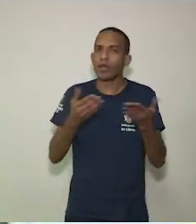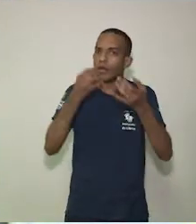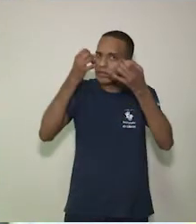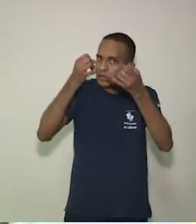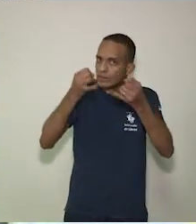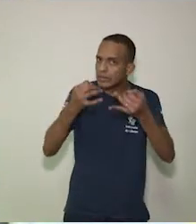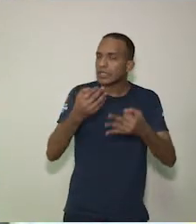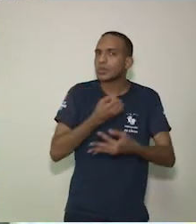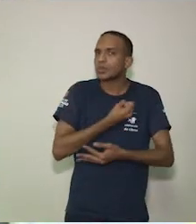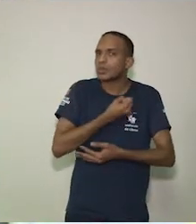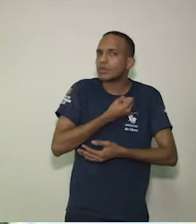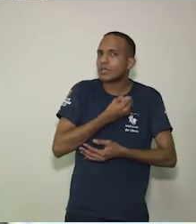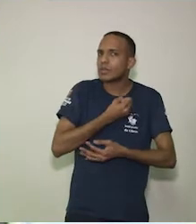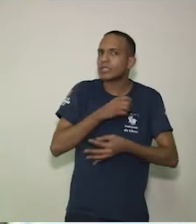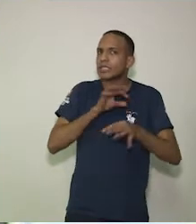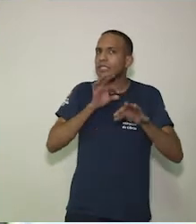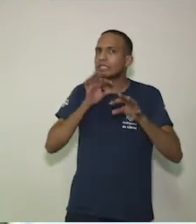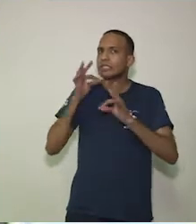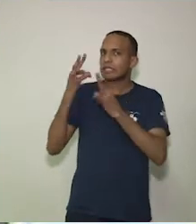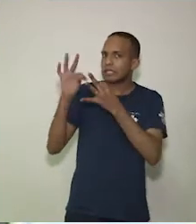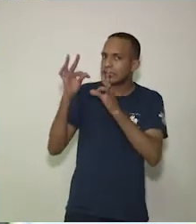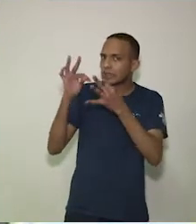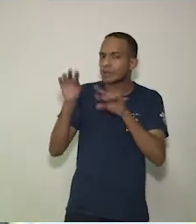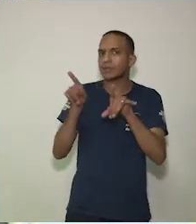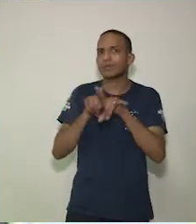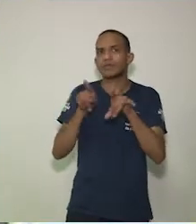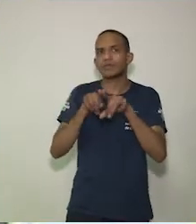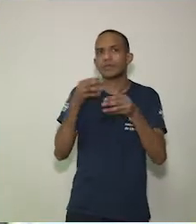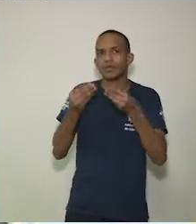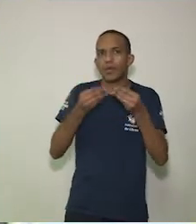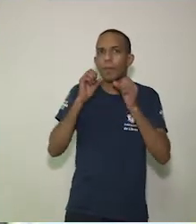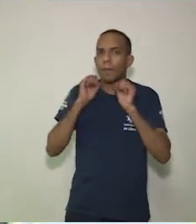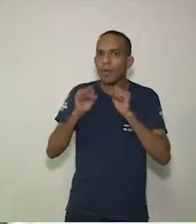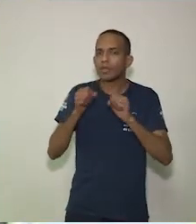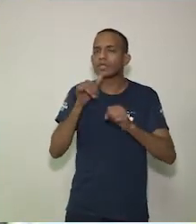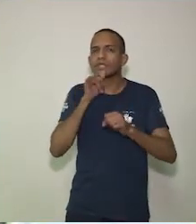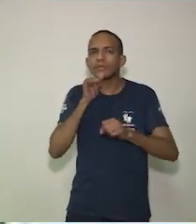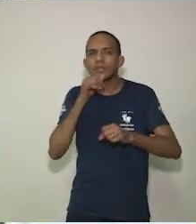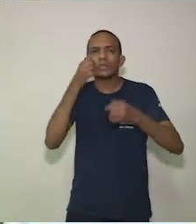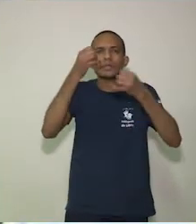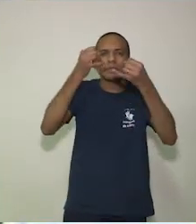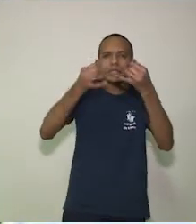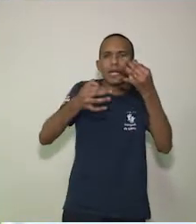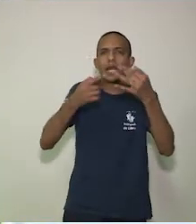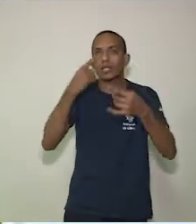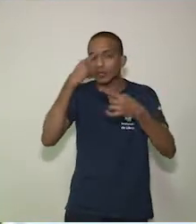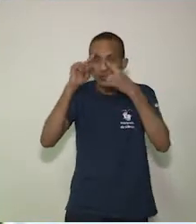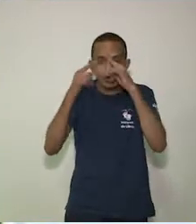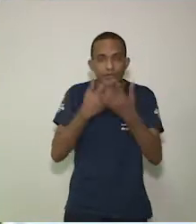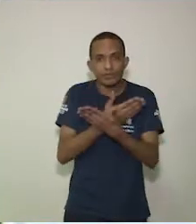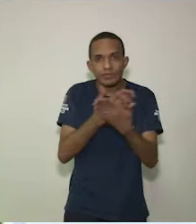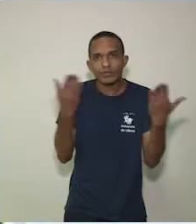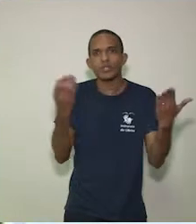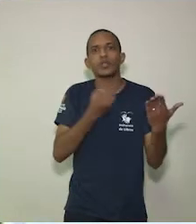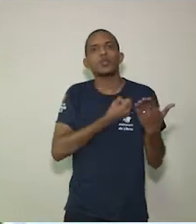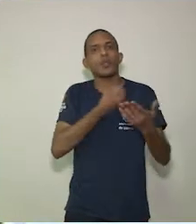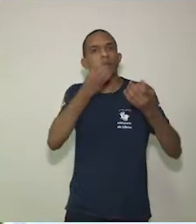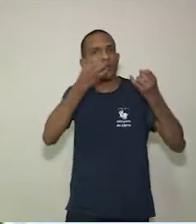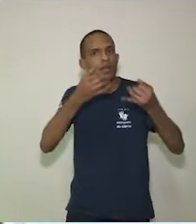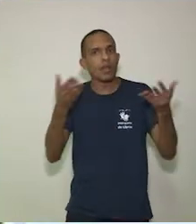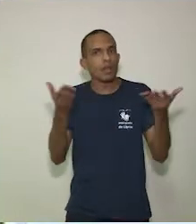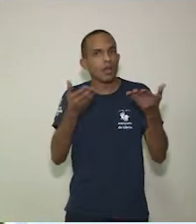os dados mais técnicos, para que a gente possa tirar a dúvida de todos em relação aos números que passam a ser